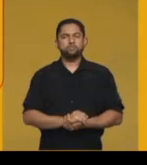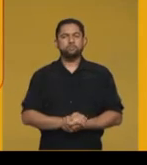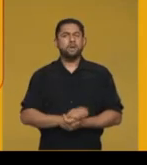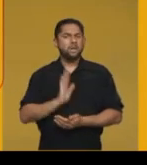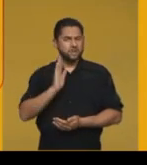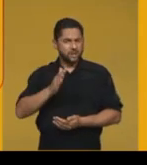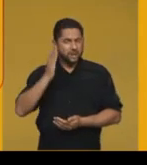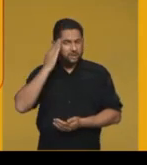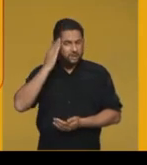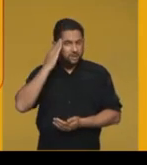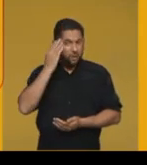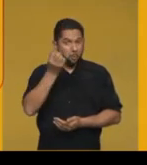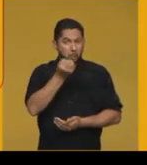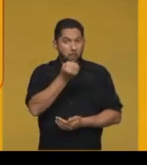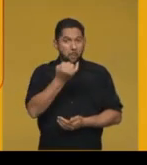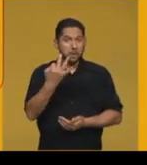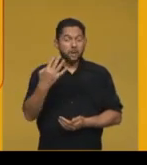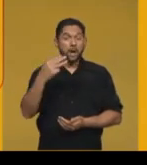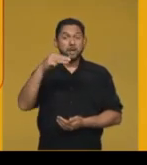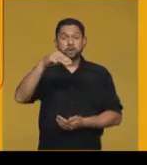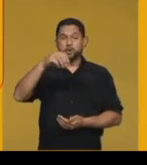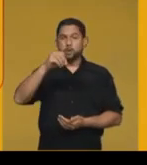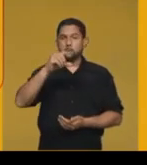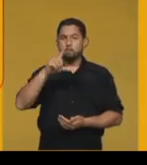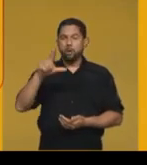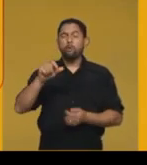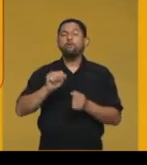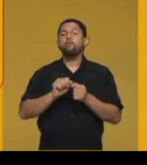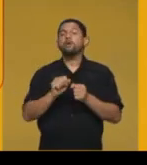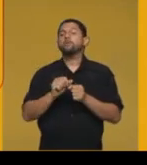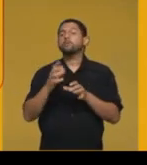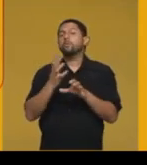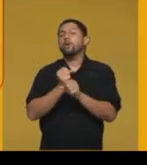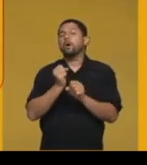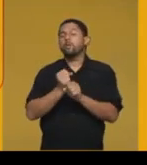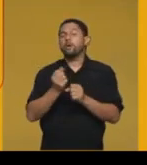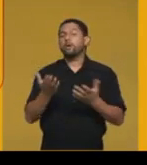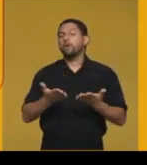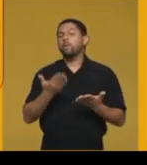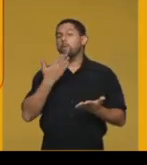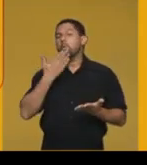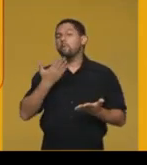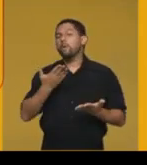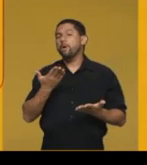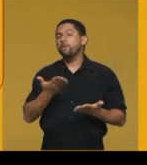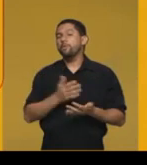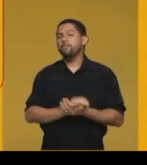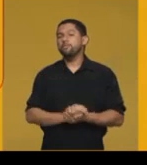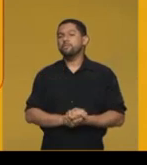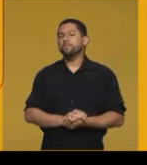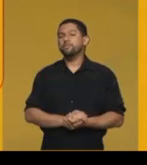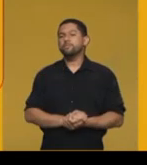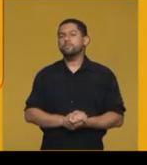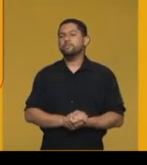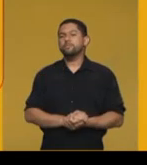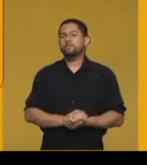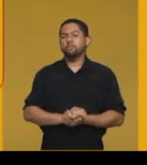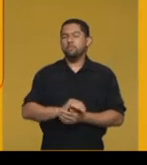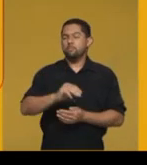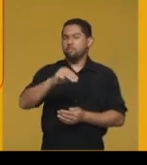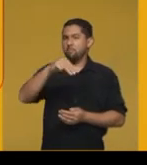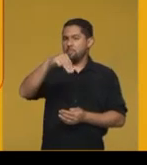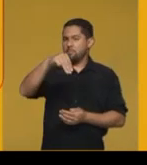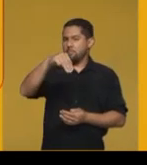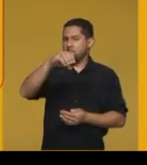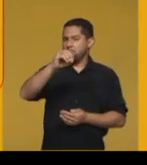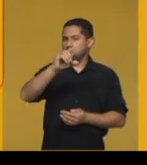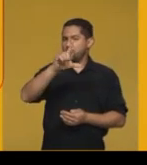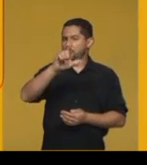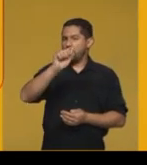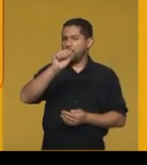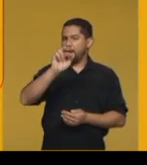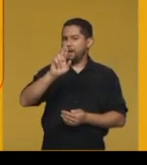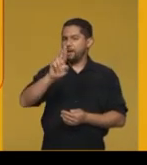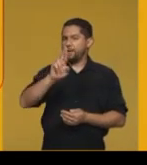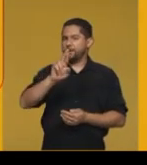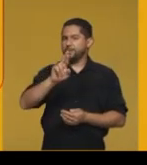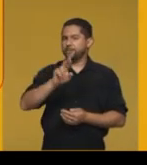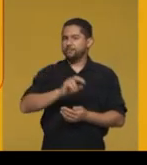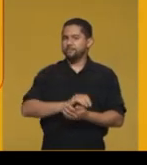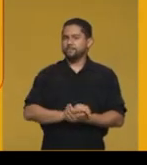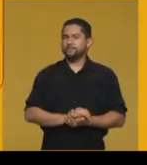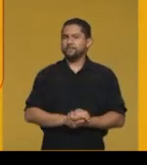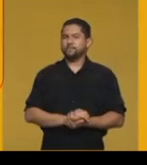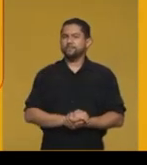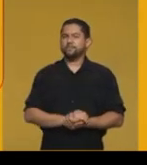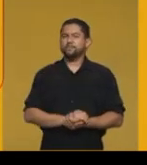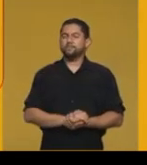a quantidade de mols, agora o que eu vou fazer? Eu vou calcular a massa molar, que vai ser